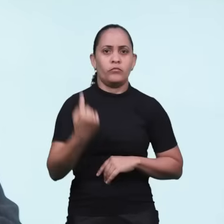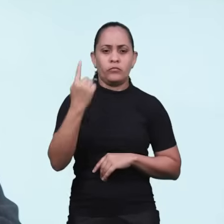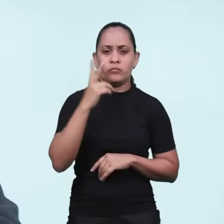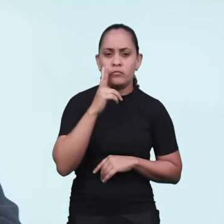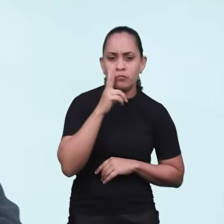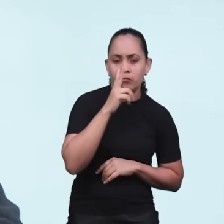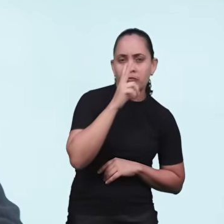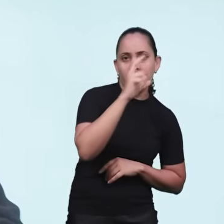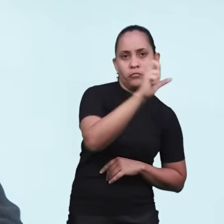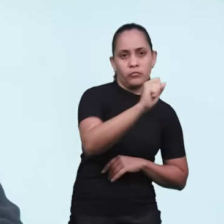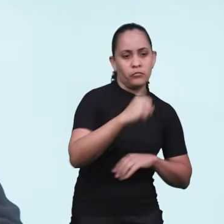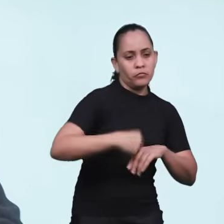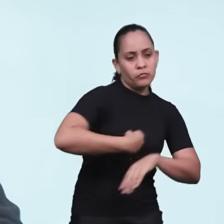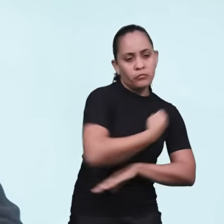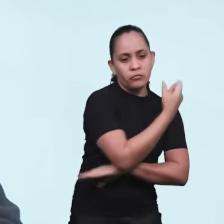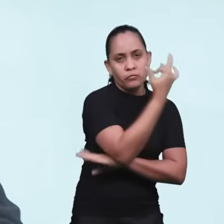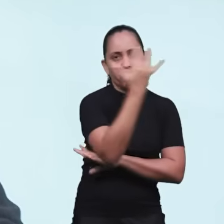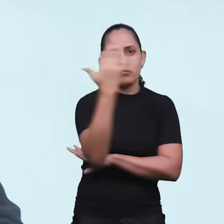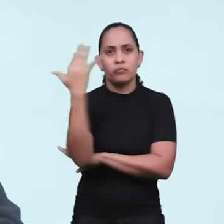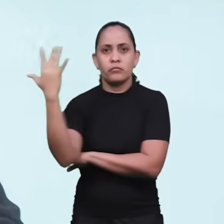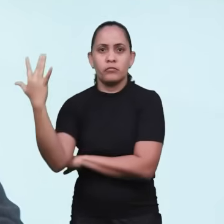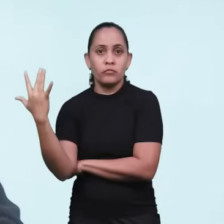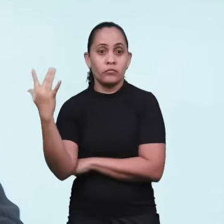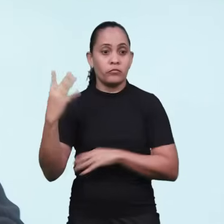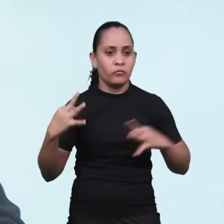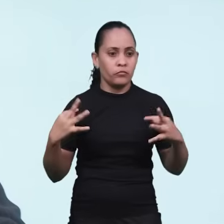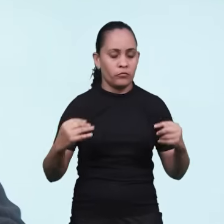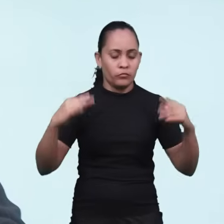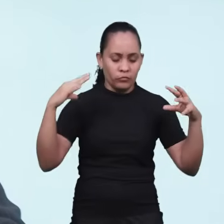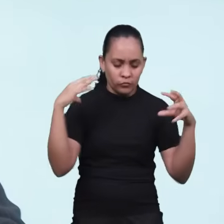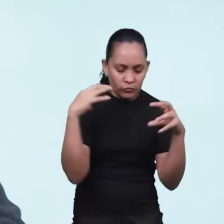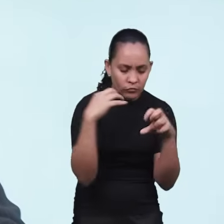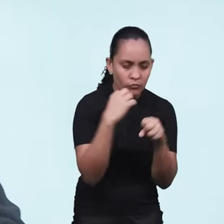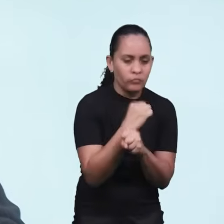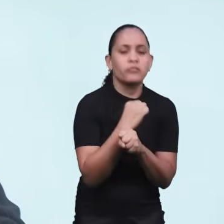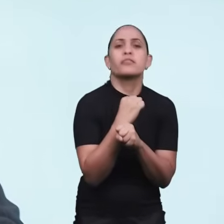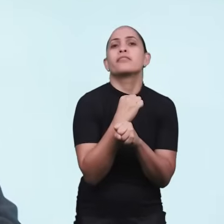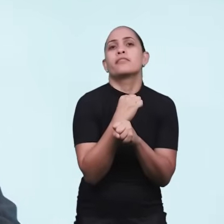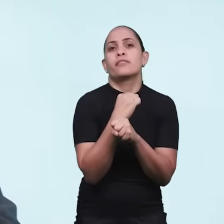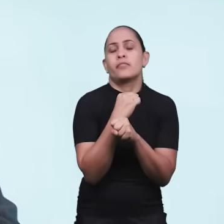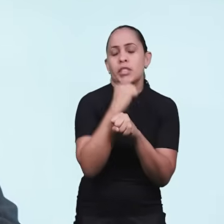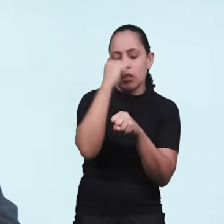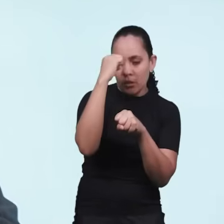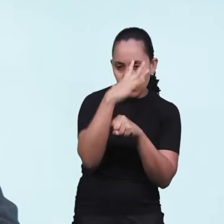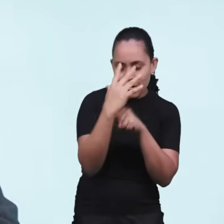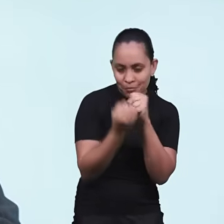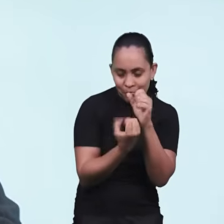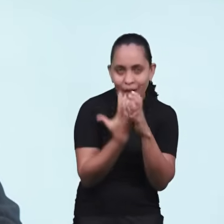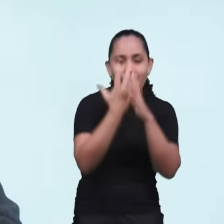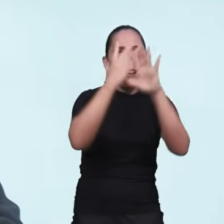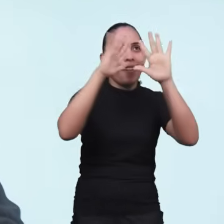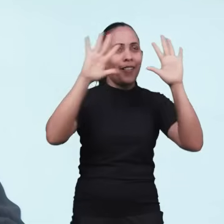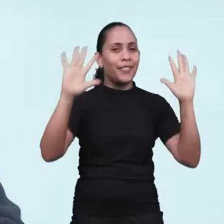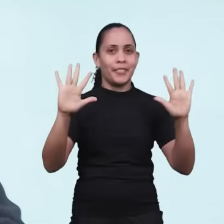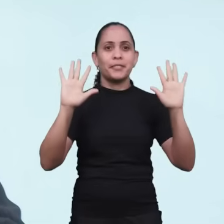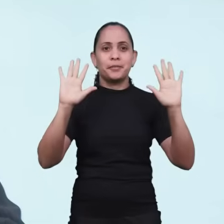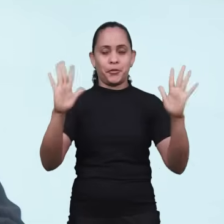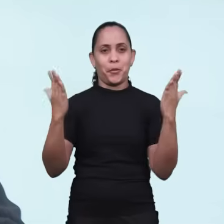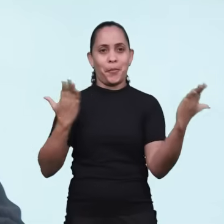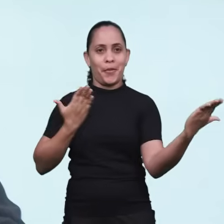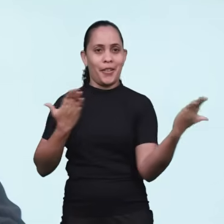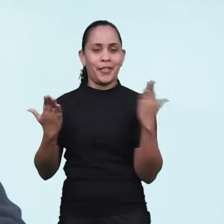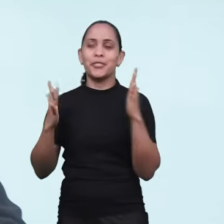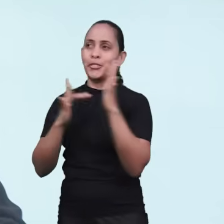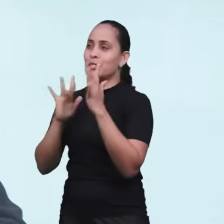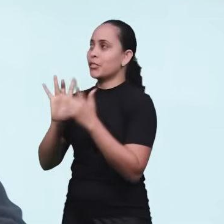única força viva da natureza que se opõe à escuridão e às trevas. Então a Bíblia declara